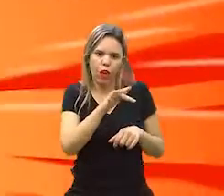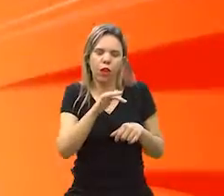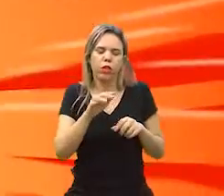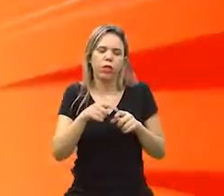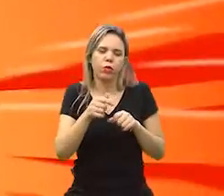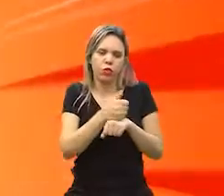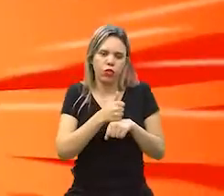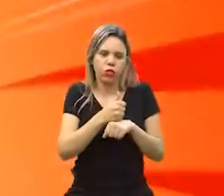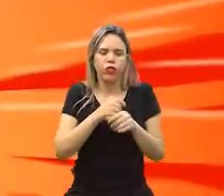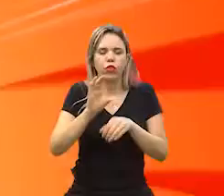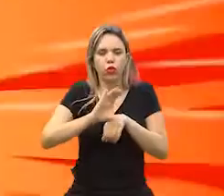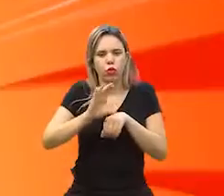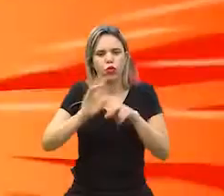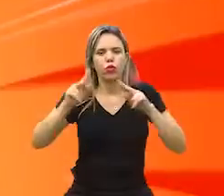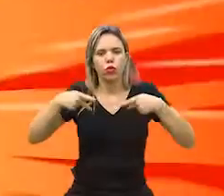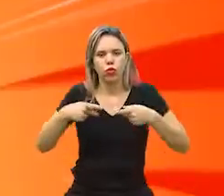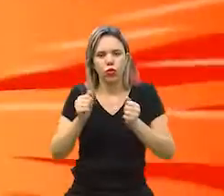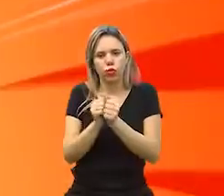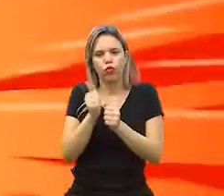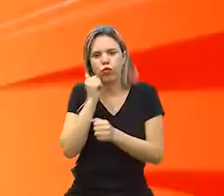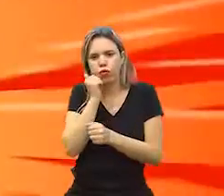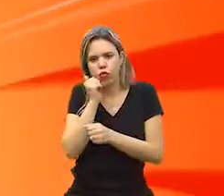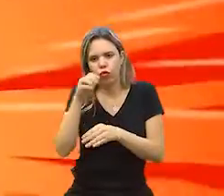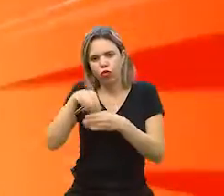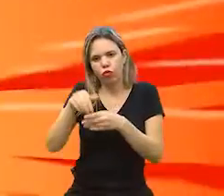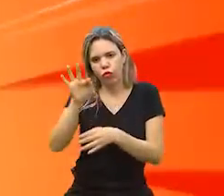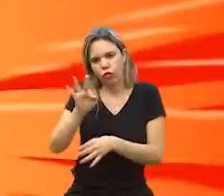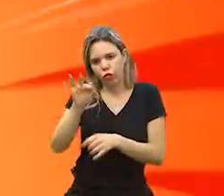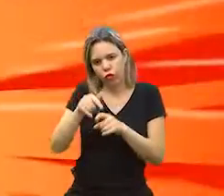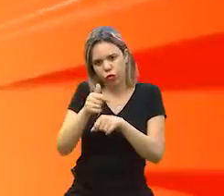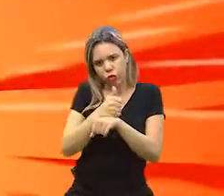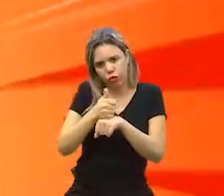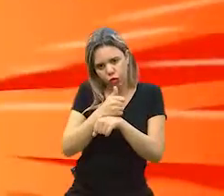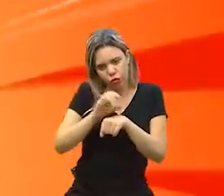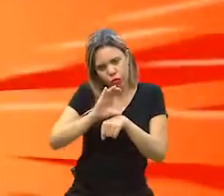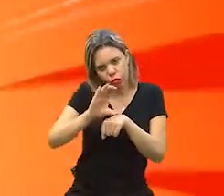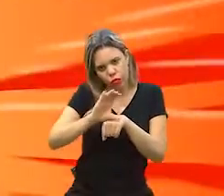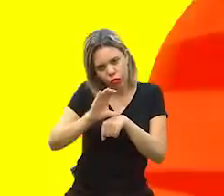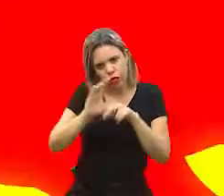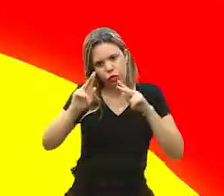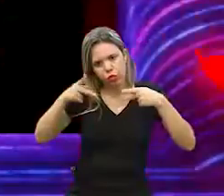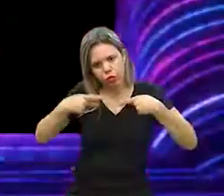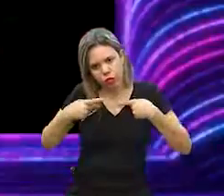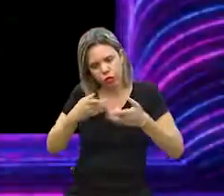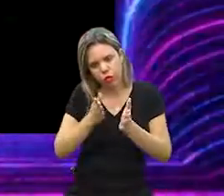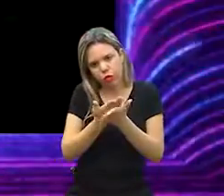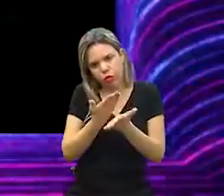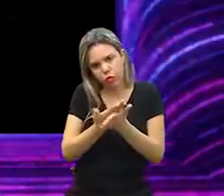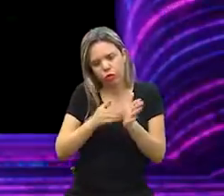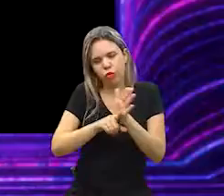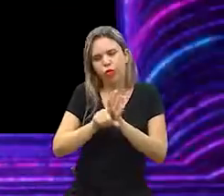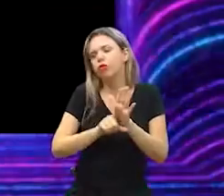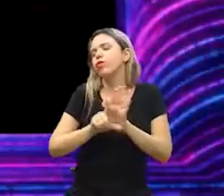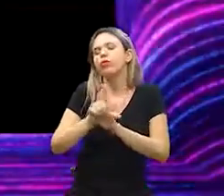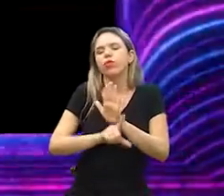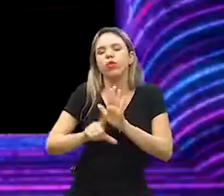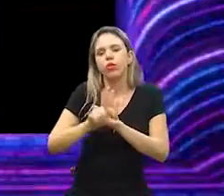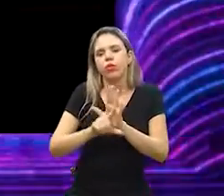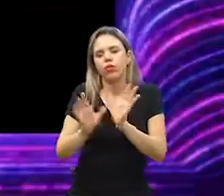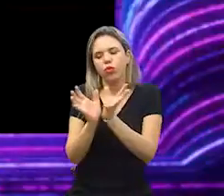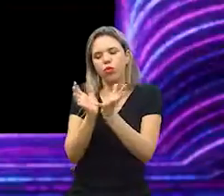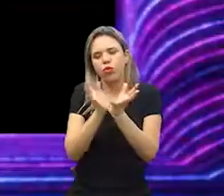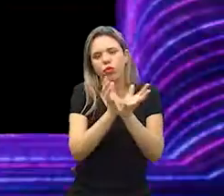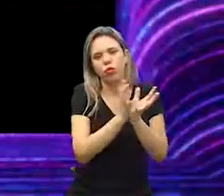de humanidades, junto com o curso científico dentro da faculdade de medicina. E dentro do curso de humanidades, eles estudam literatura e têm grupos de